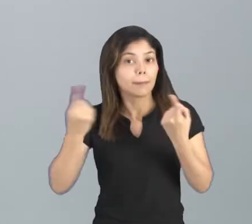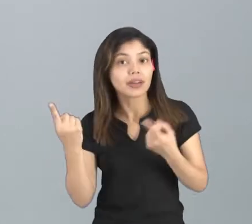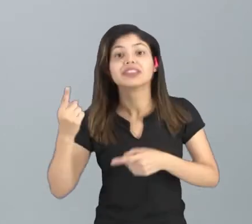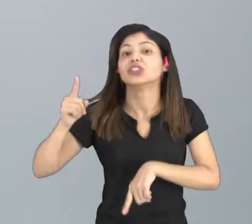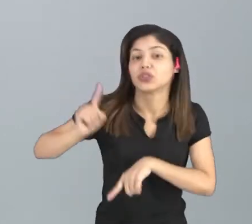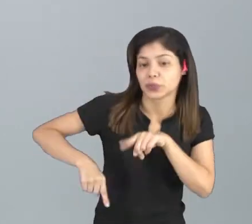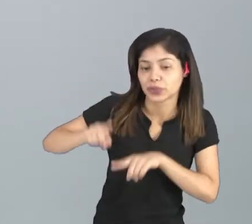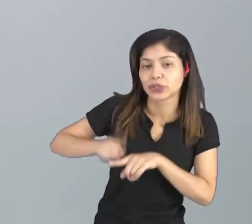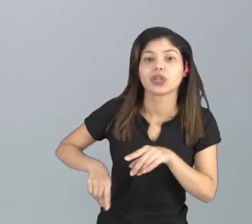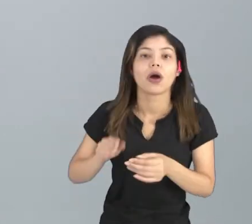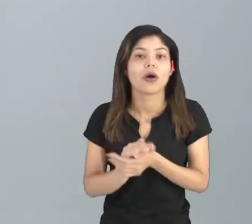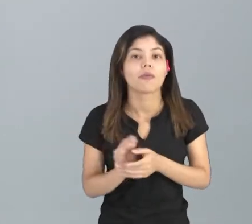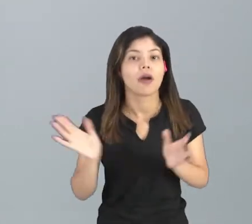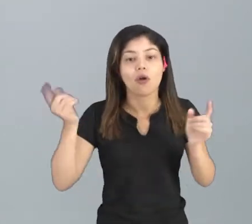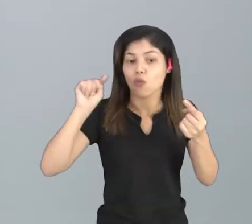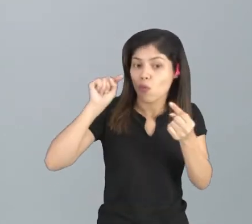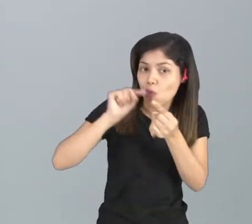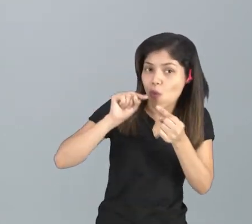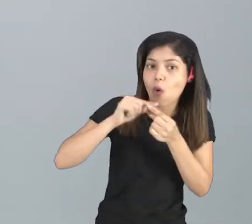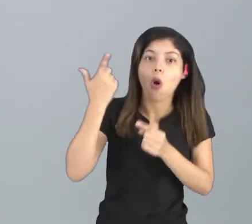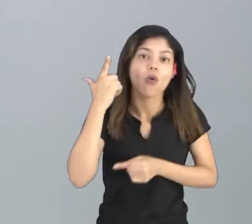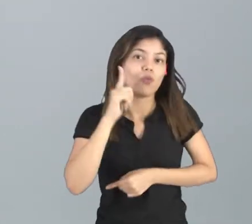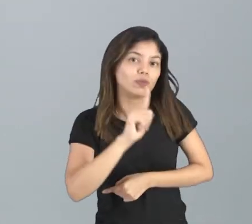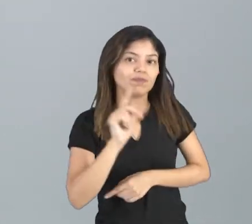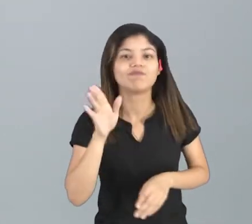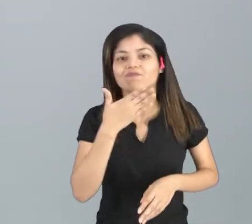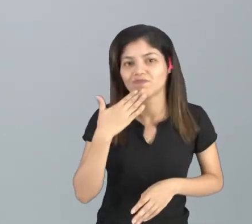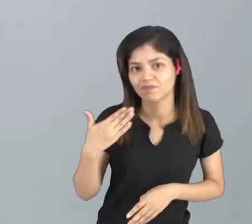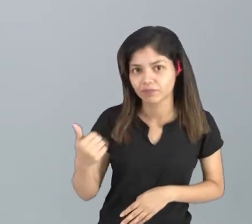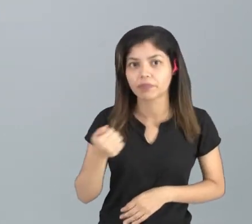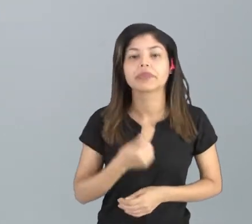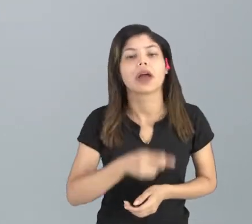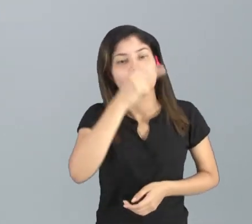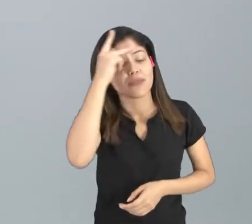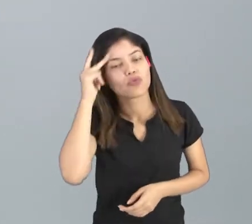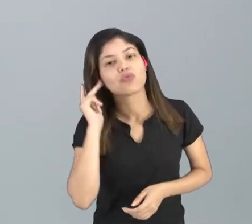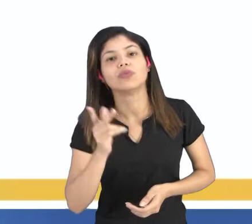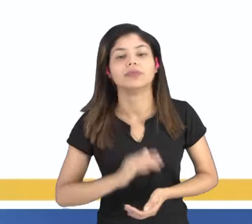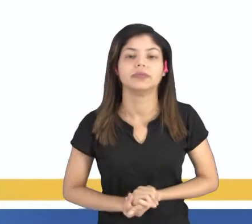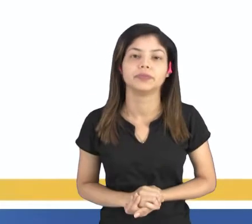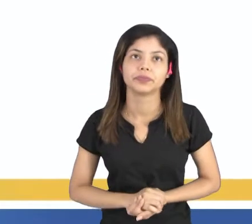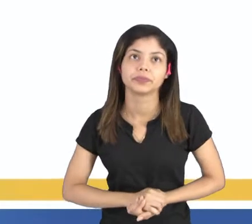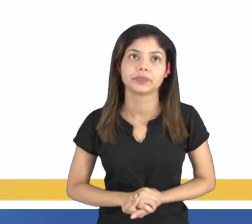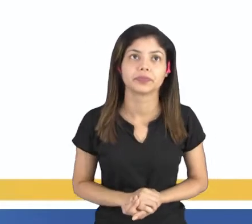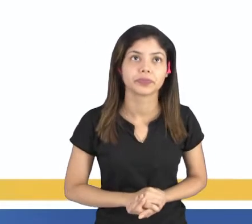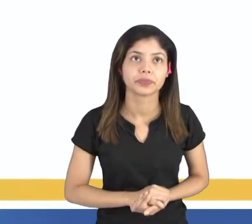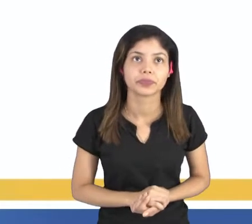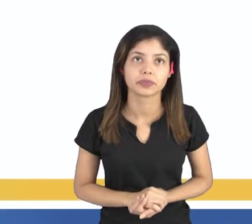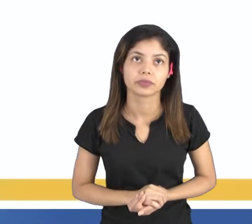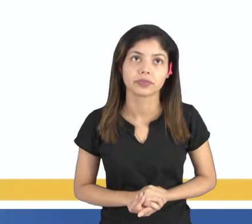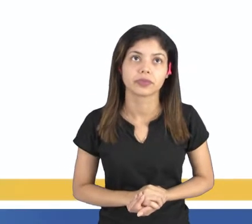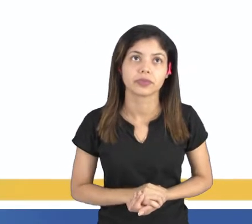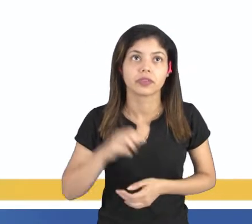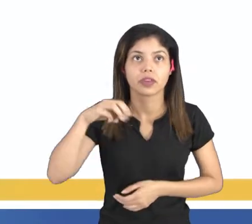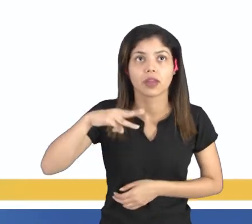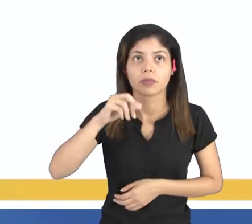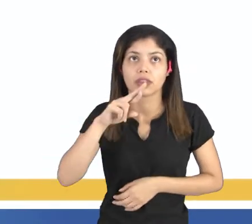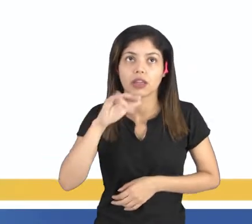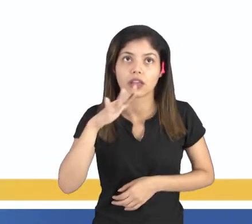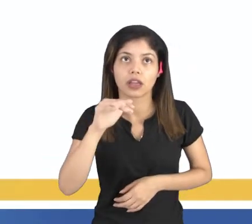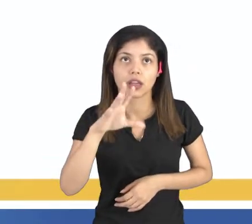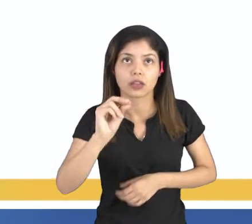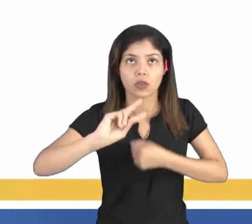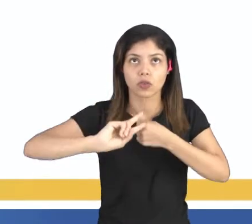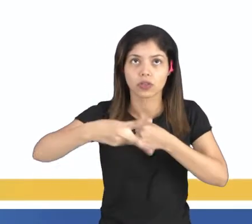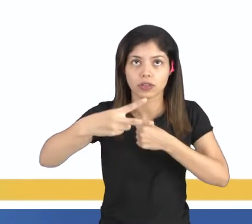material químico para que essa água entre em condições de consumo pelas pessoas. Mineração e suas consequências é